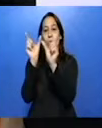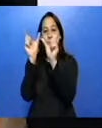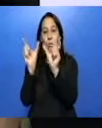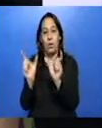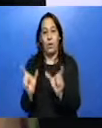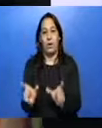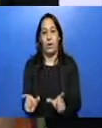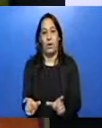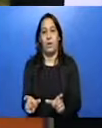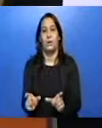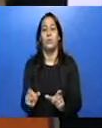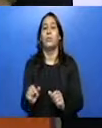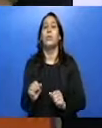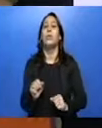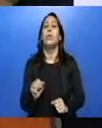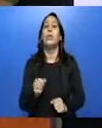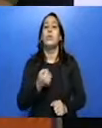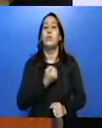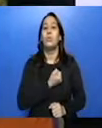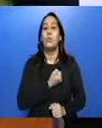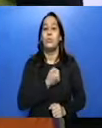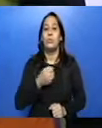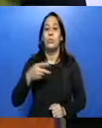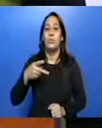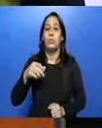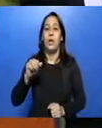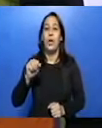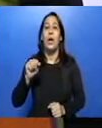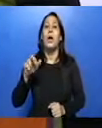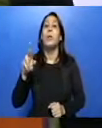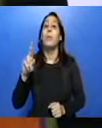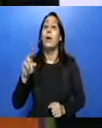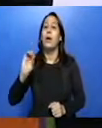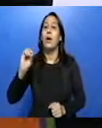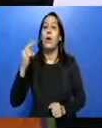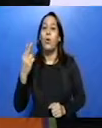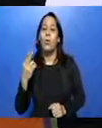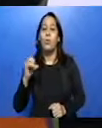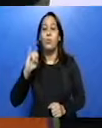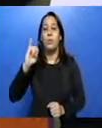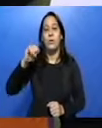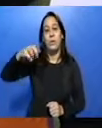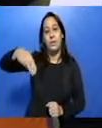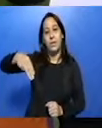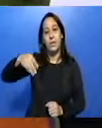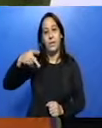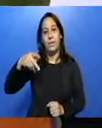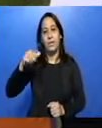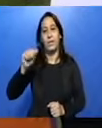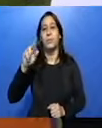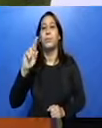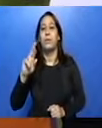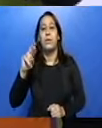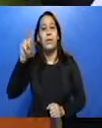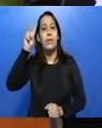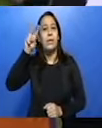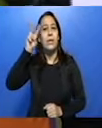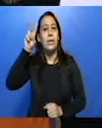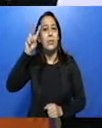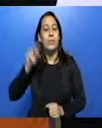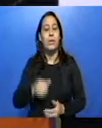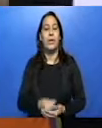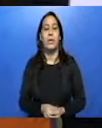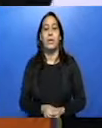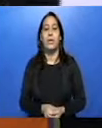canção Par ou Ímpar. Lembra da música? Treinaram bastante? Então, a gente vai ter que lembrar